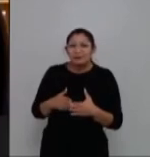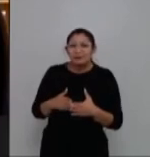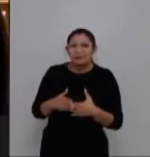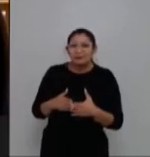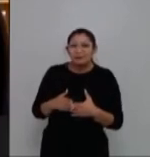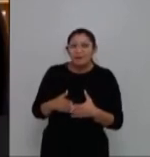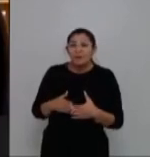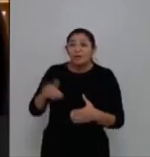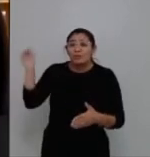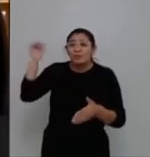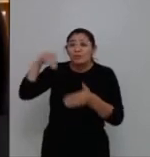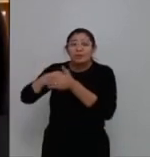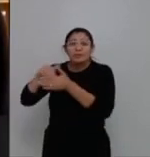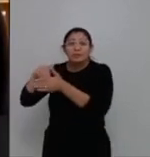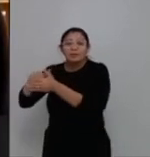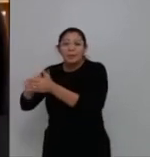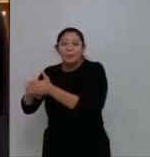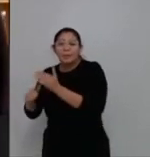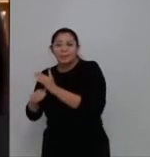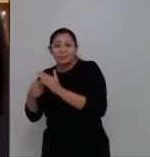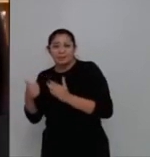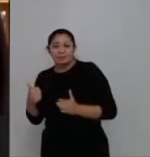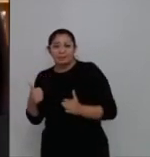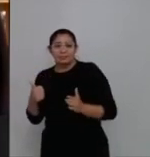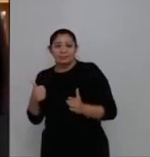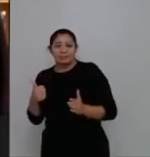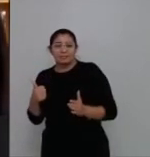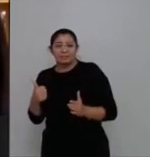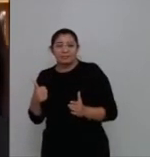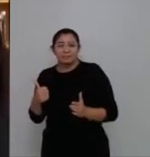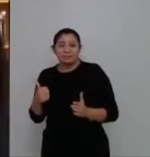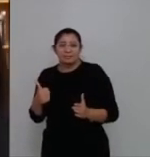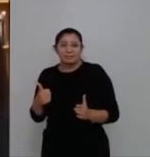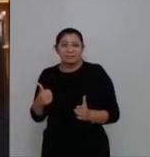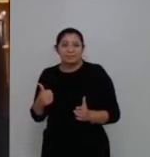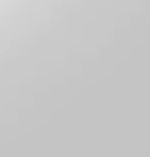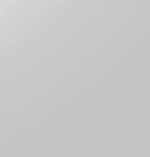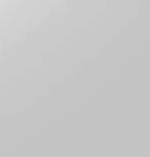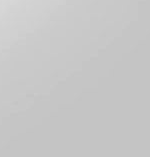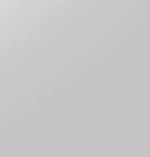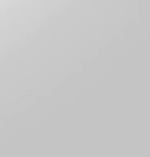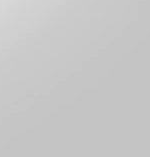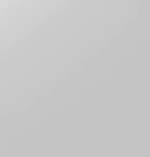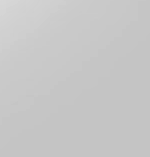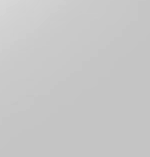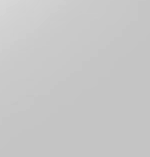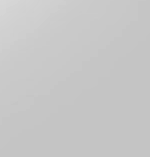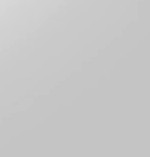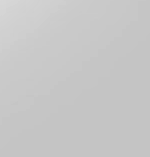uma fé a quarta turma permitiu a alteração do nome da mulher na certidão de nascimento